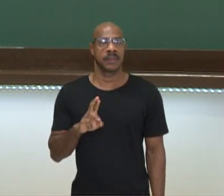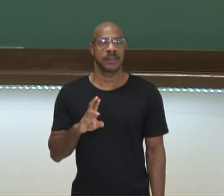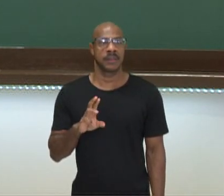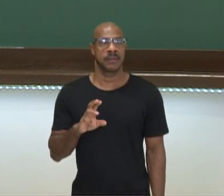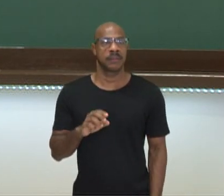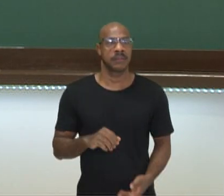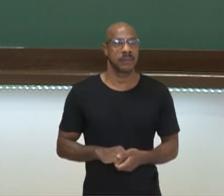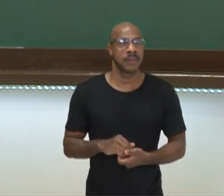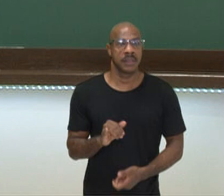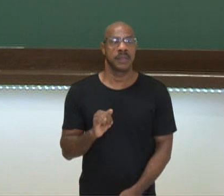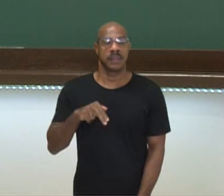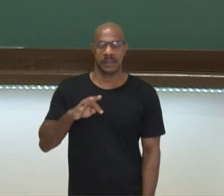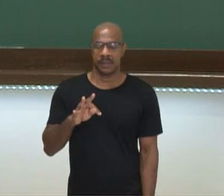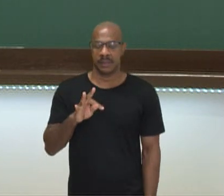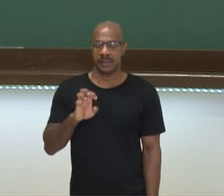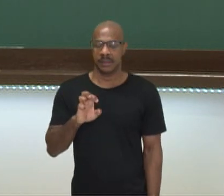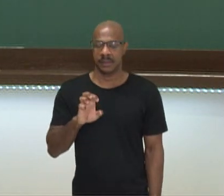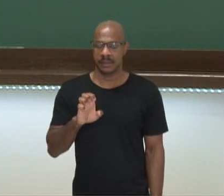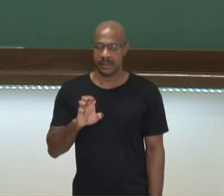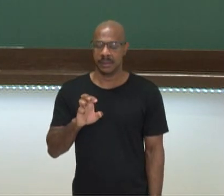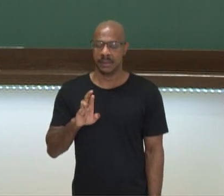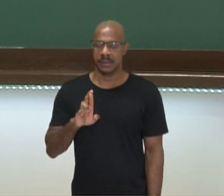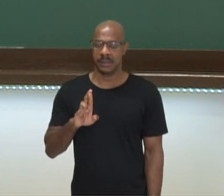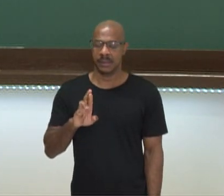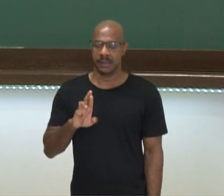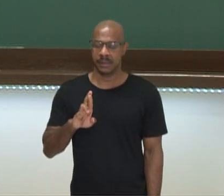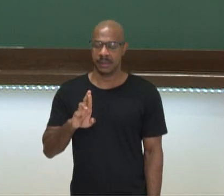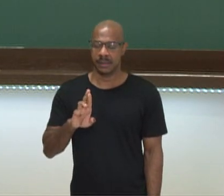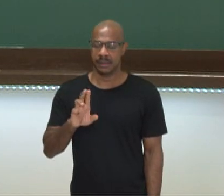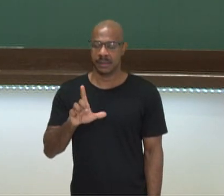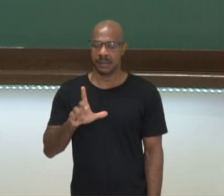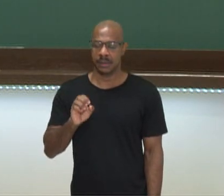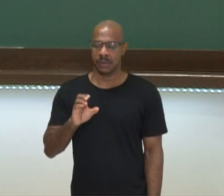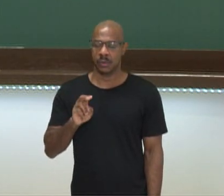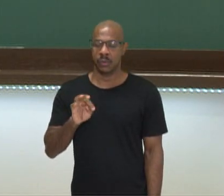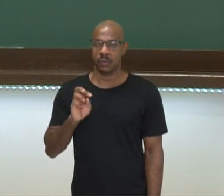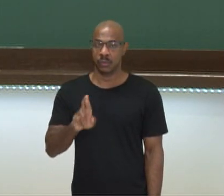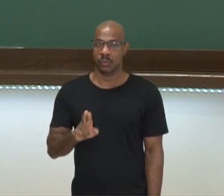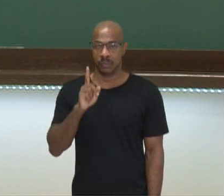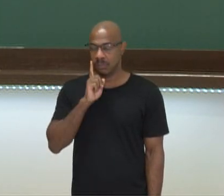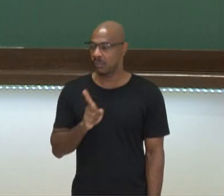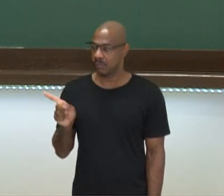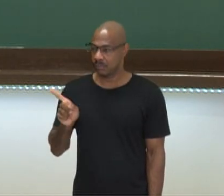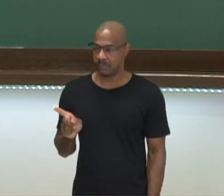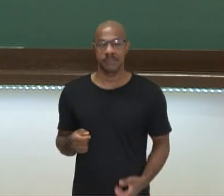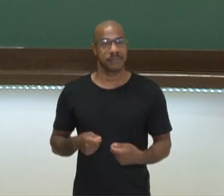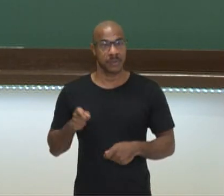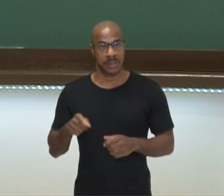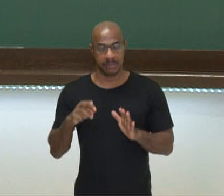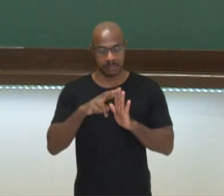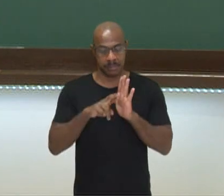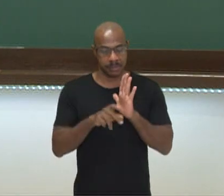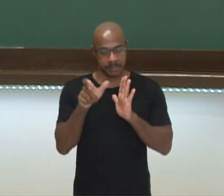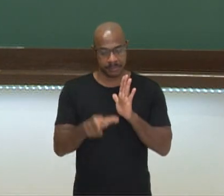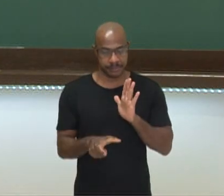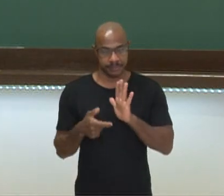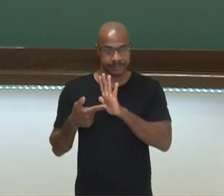Então é necessário ainda que tenha esse mediador para que as regras sejam respeitadas pelos dois debatedores.